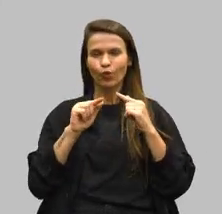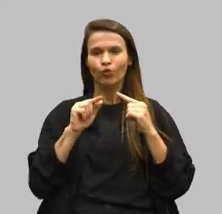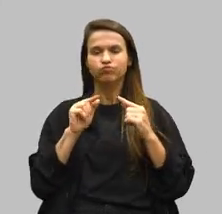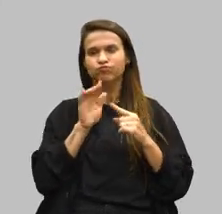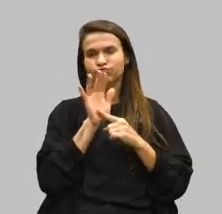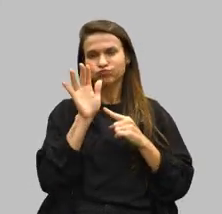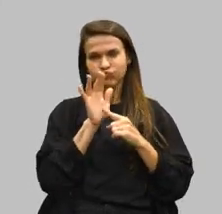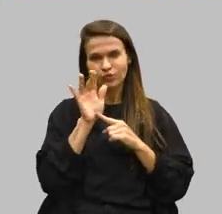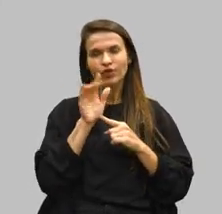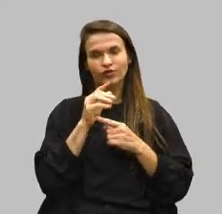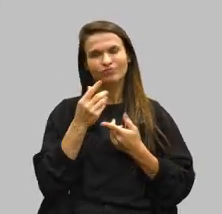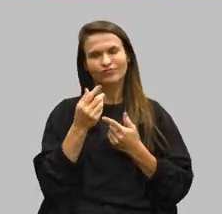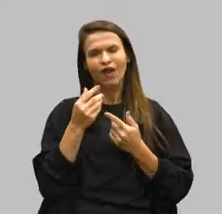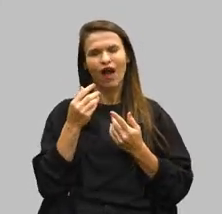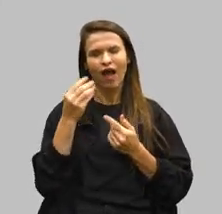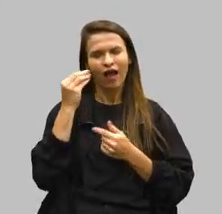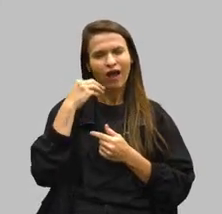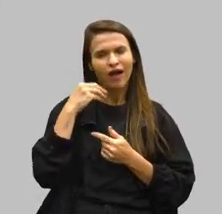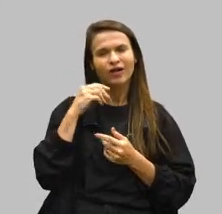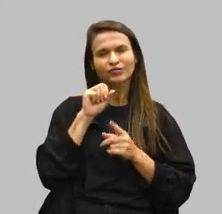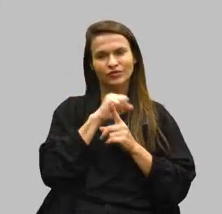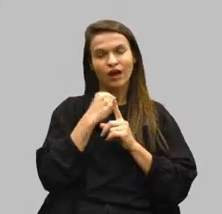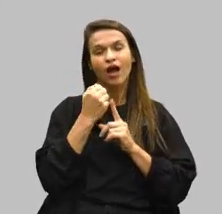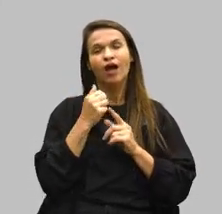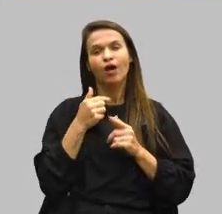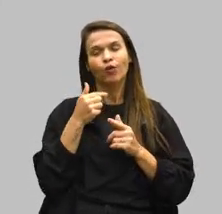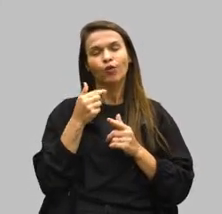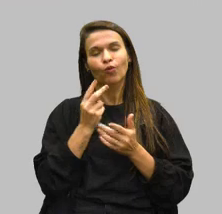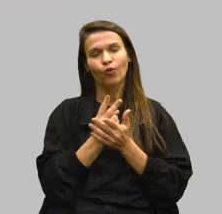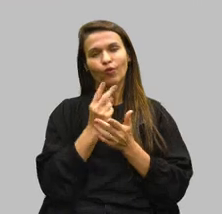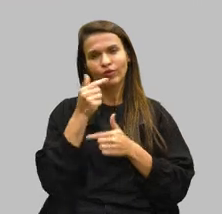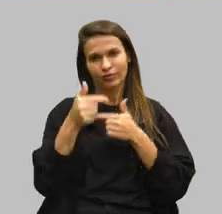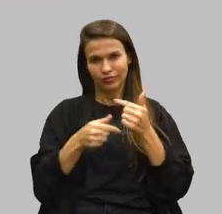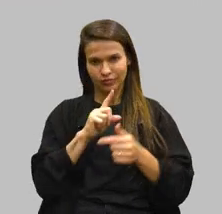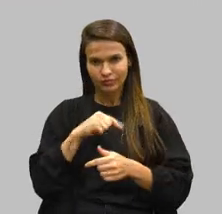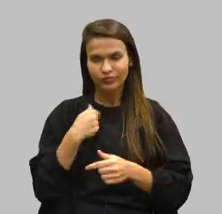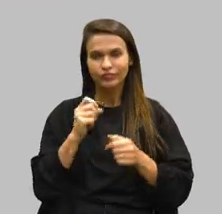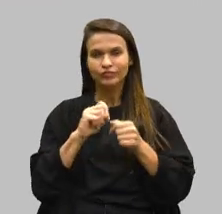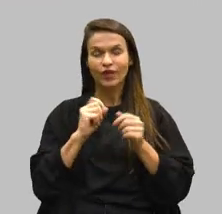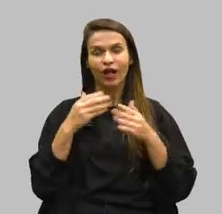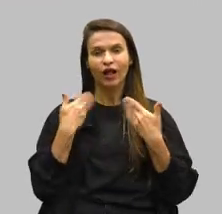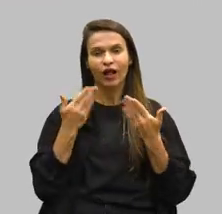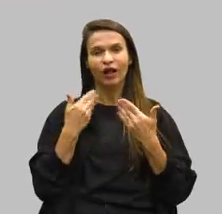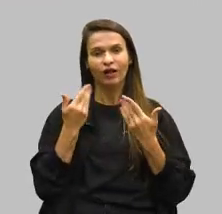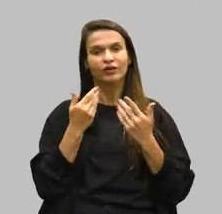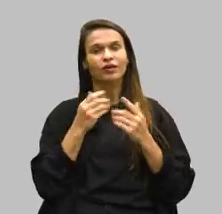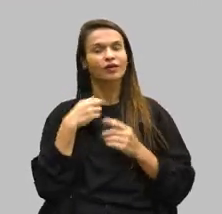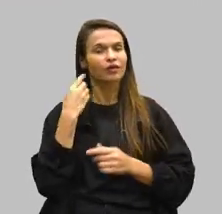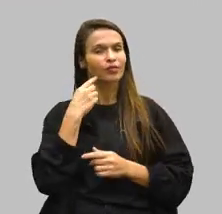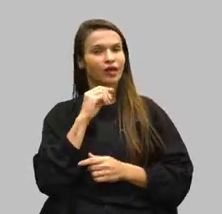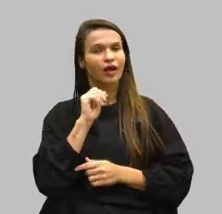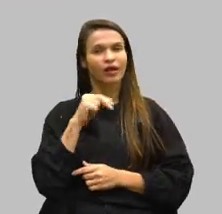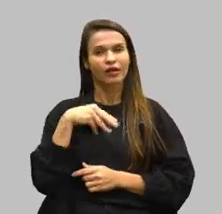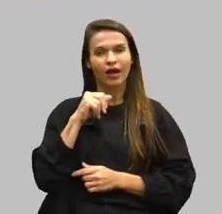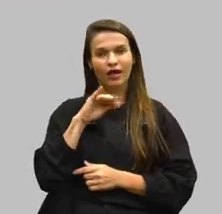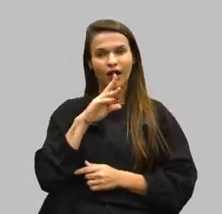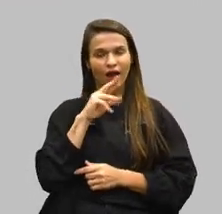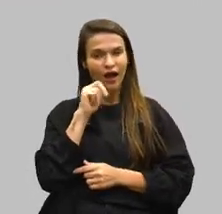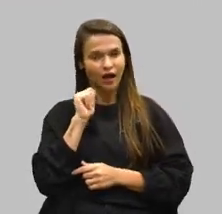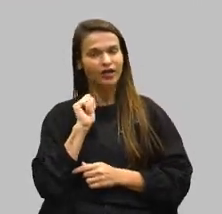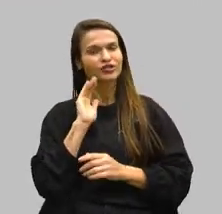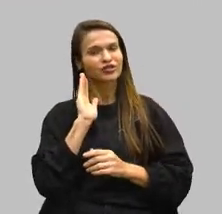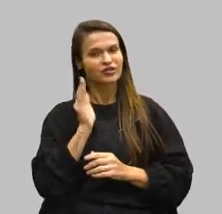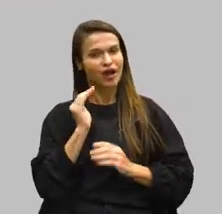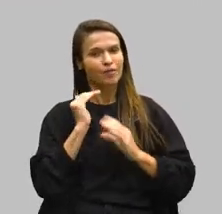nós vivemos por isso essa é um constante trabalho que nós estamos fazendo e tem alegria deputada naara Rocha de falar que nós já mandamos